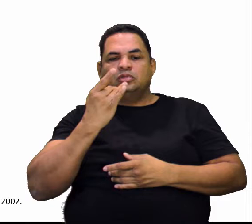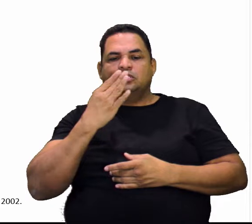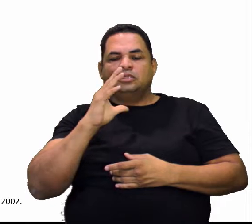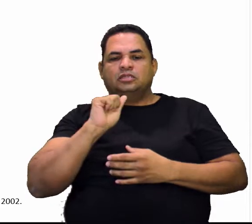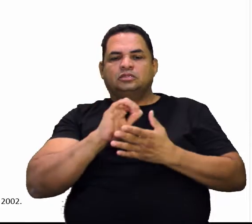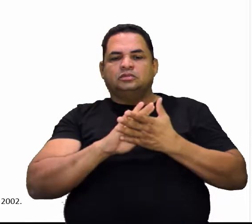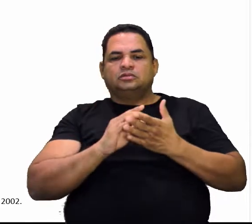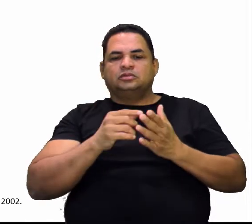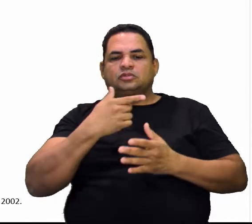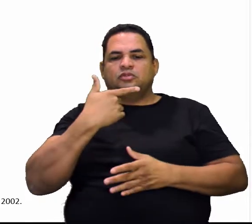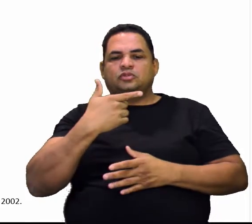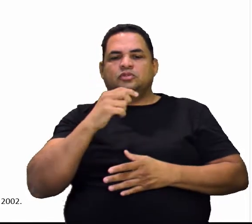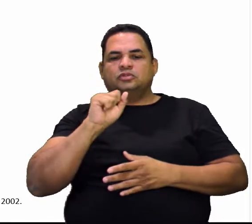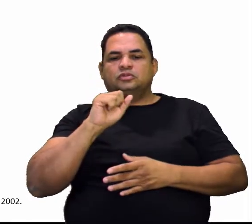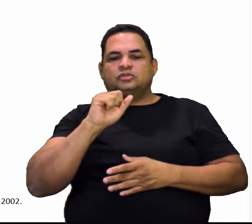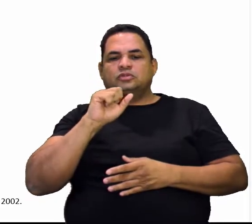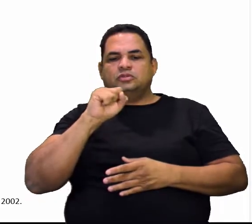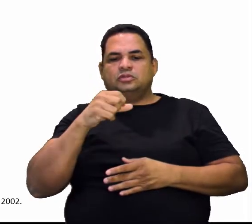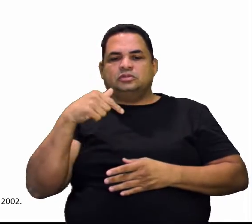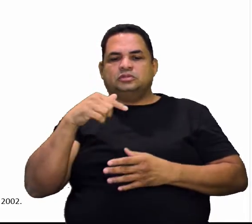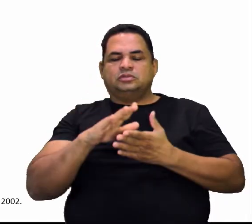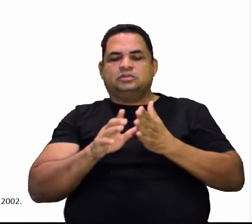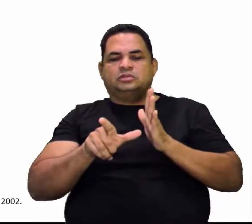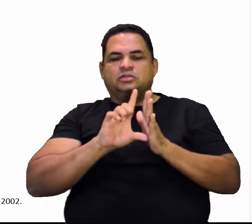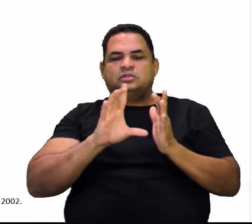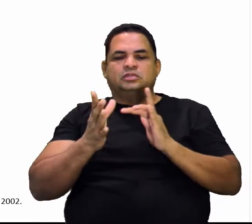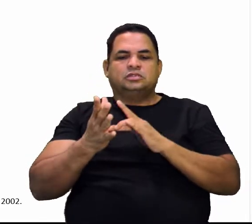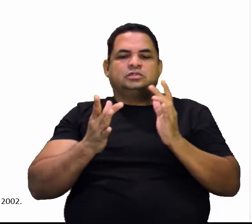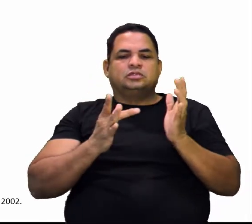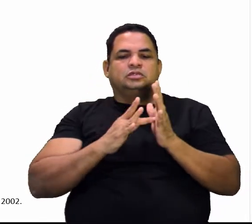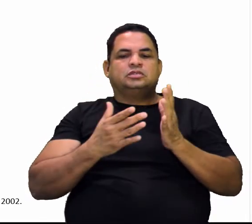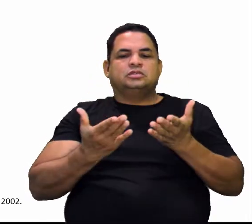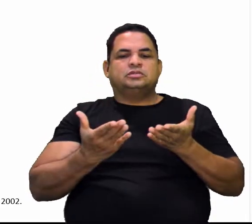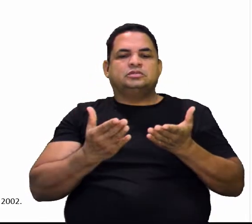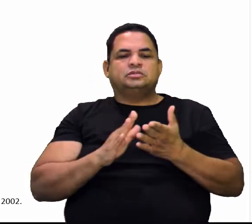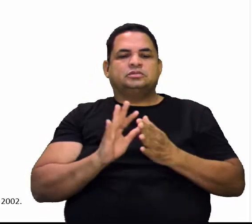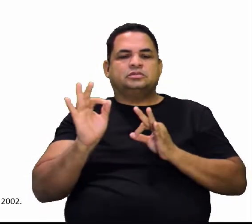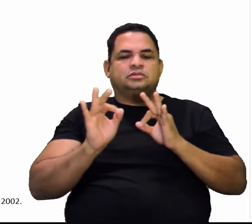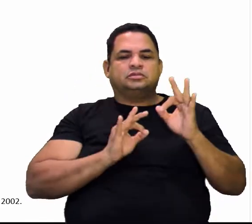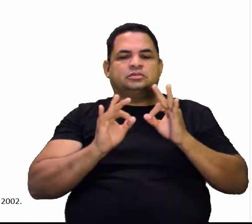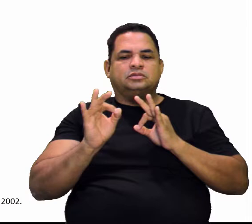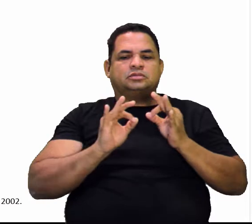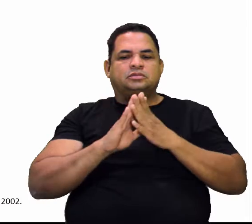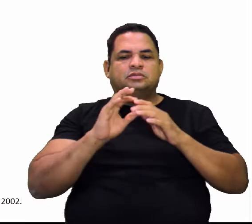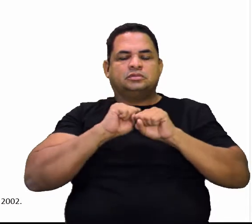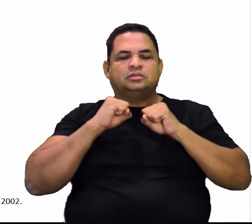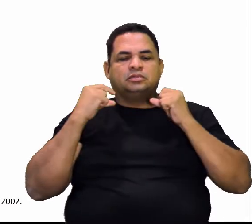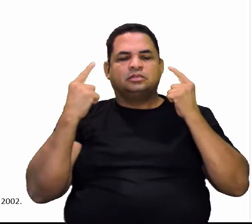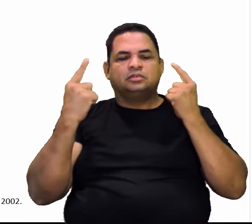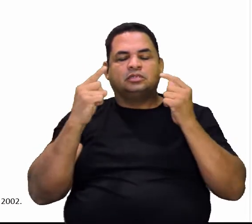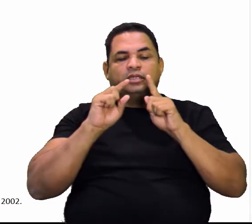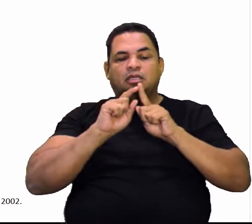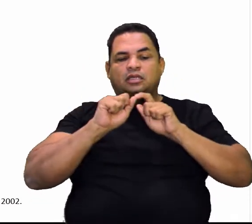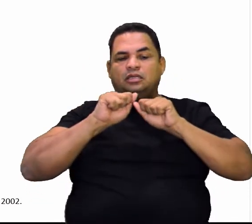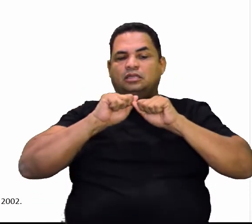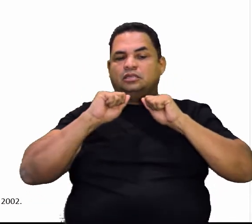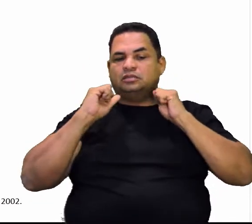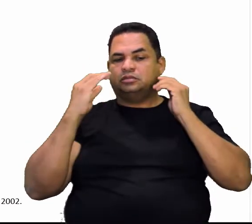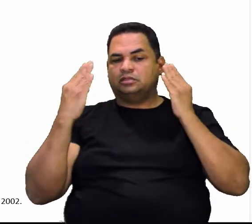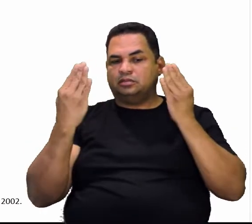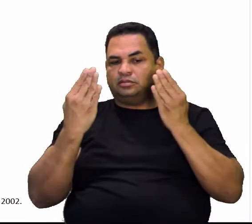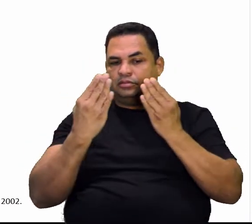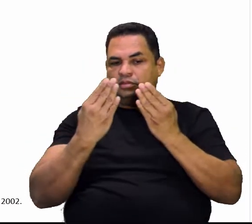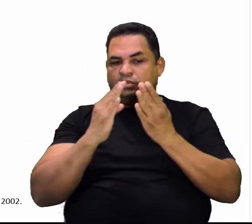287 a.C., ela determinou que a resolução das assembleias populares, ou seja,